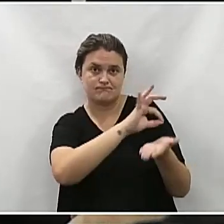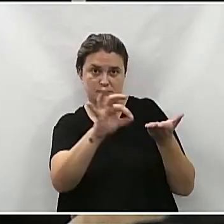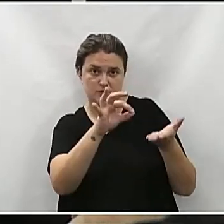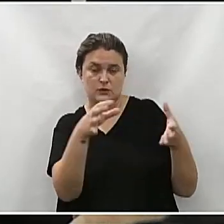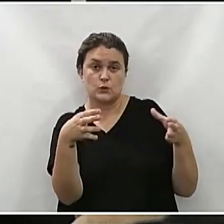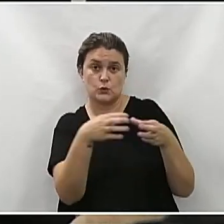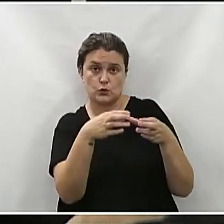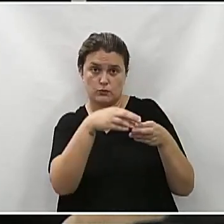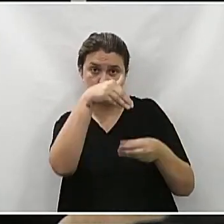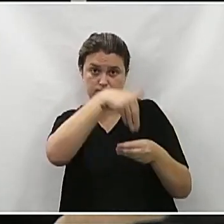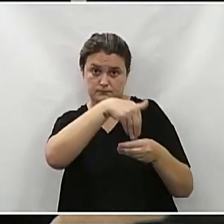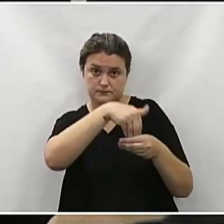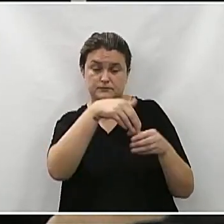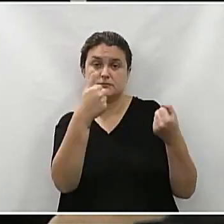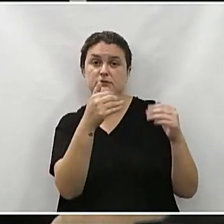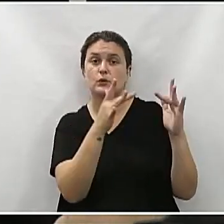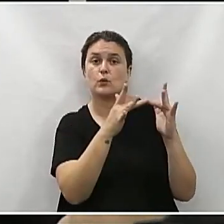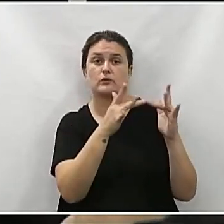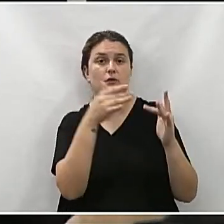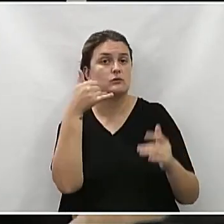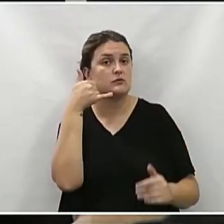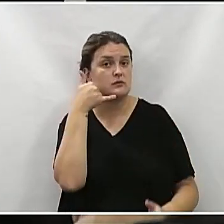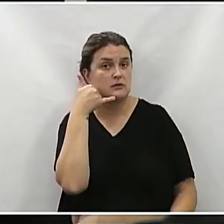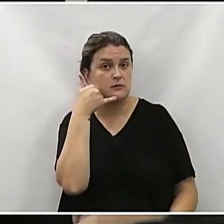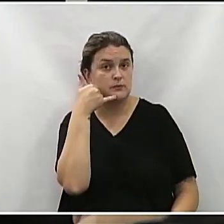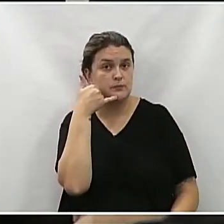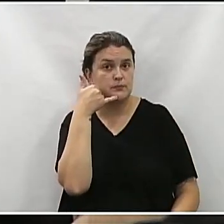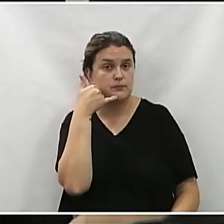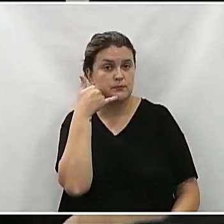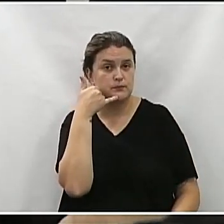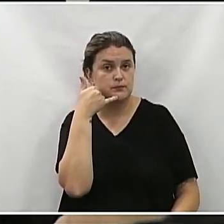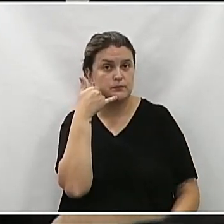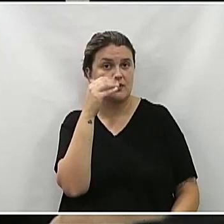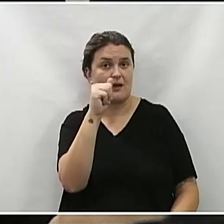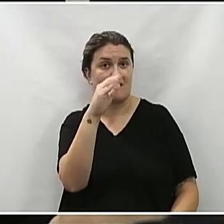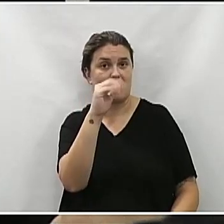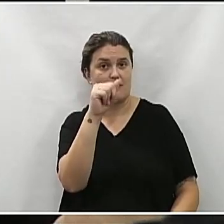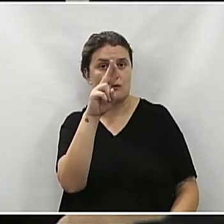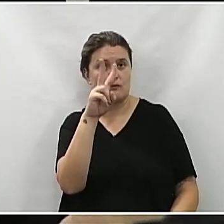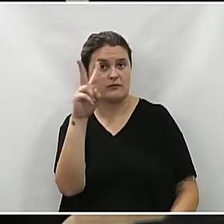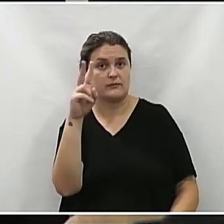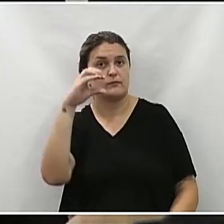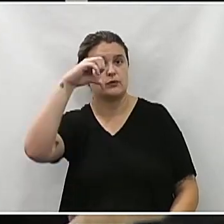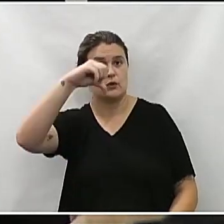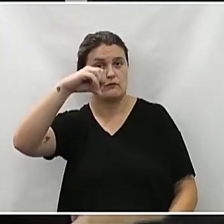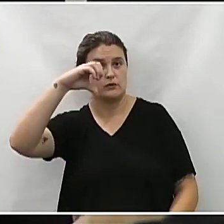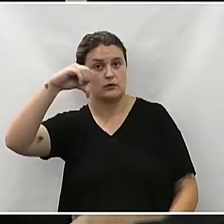chapas deverão entrar em contato pelos telefones da UCA-UV que é o